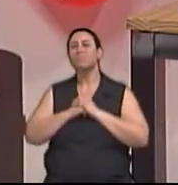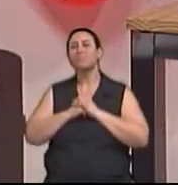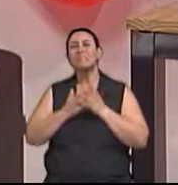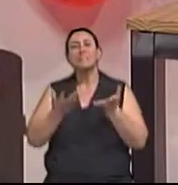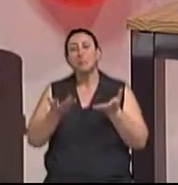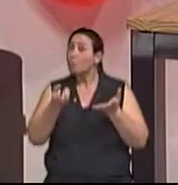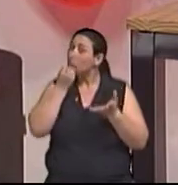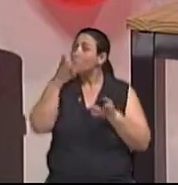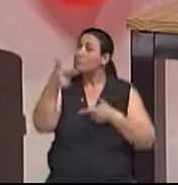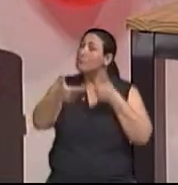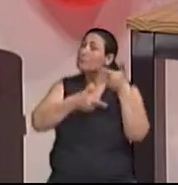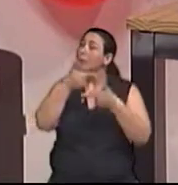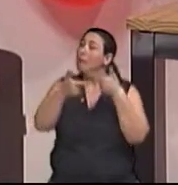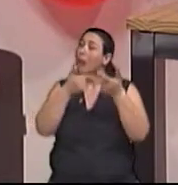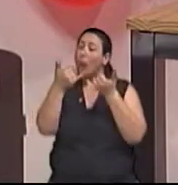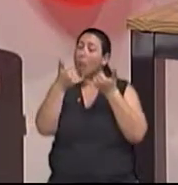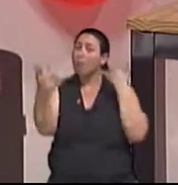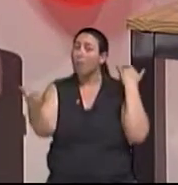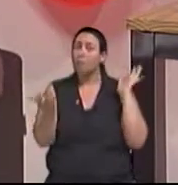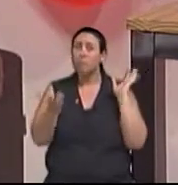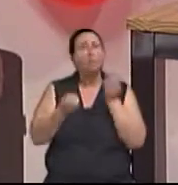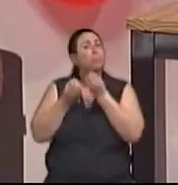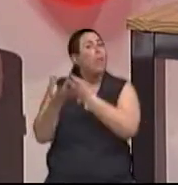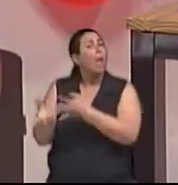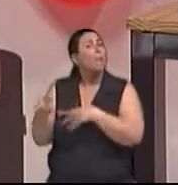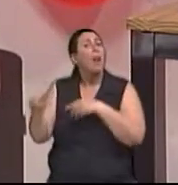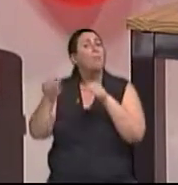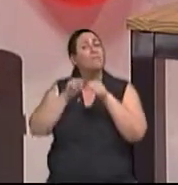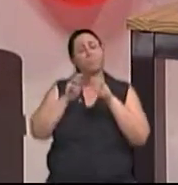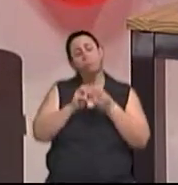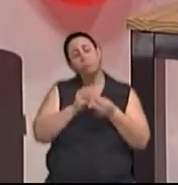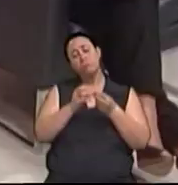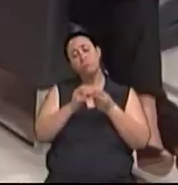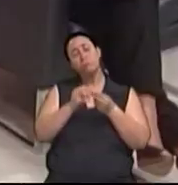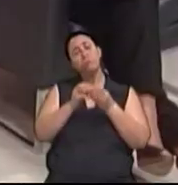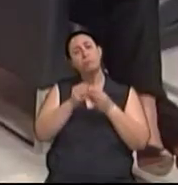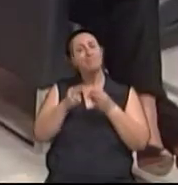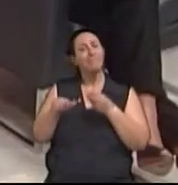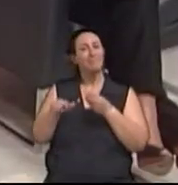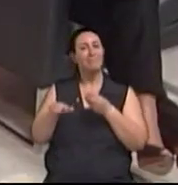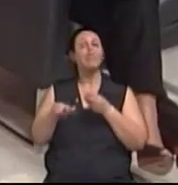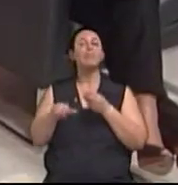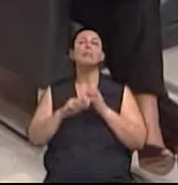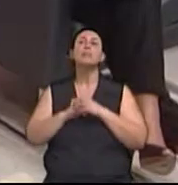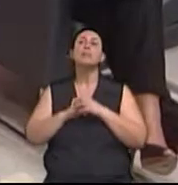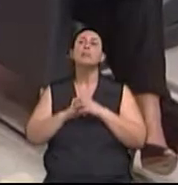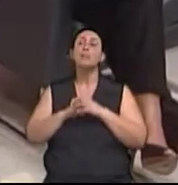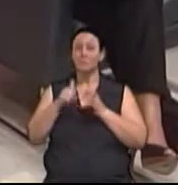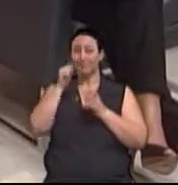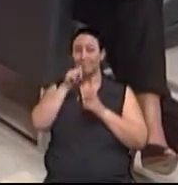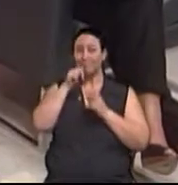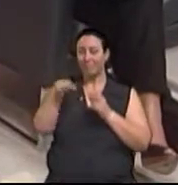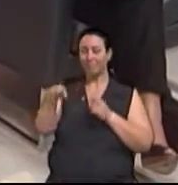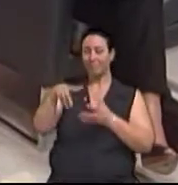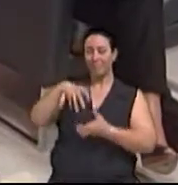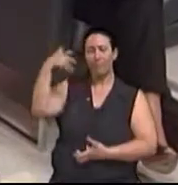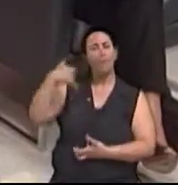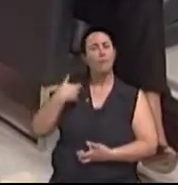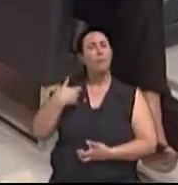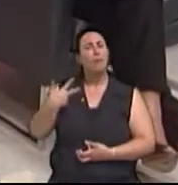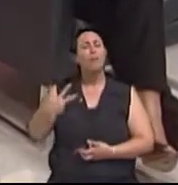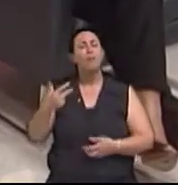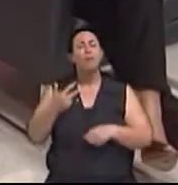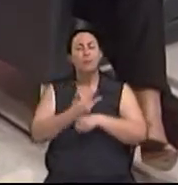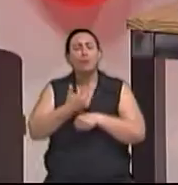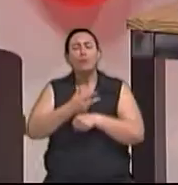linhas uhum não é vamos dar algo para ela fazer com as mãos e essa senhora começou a enrolar